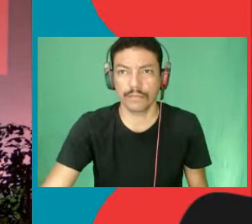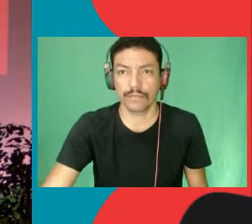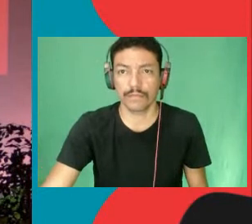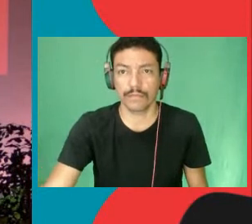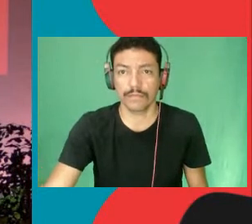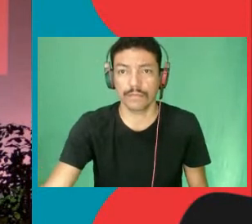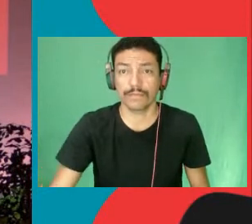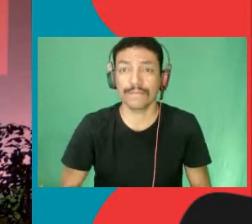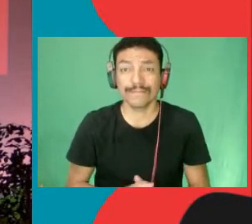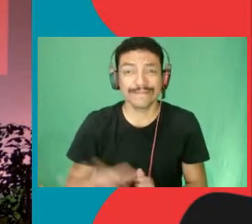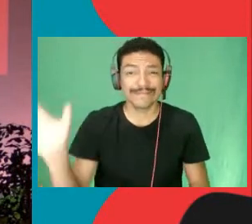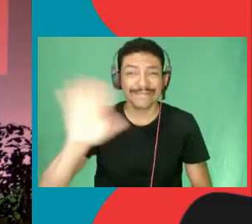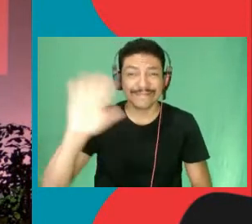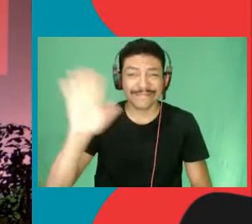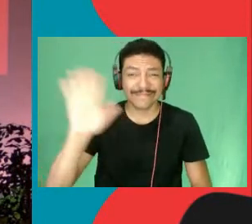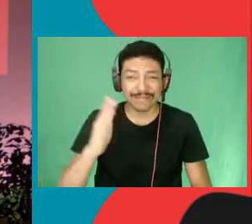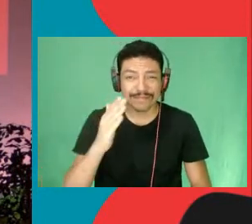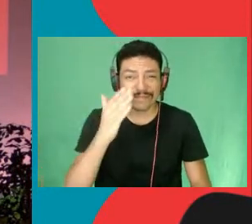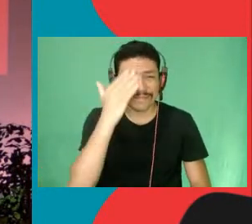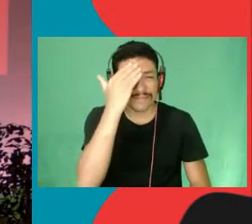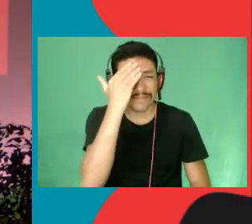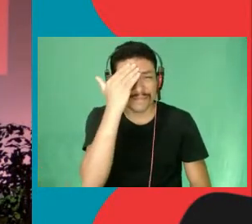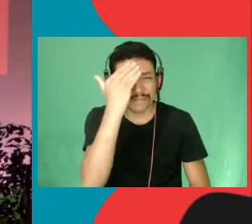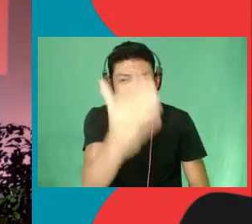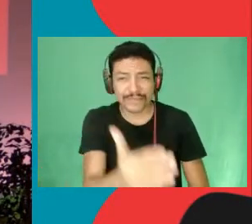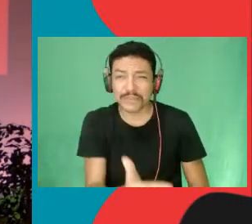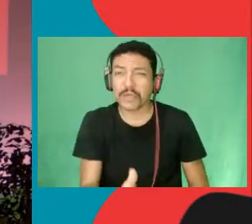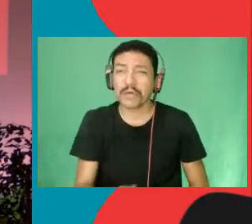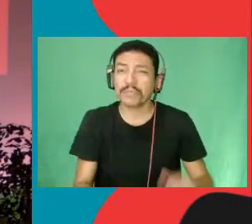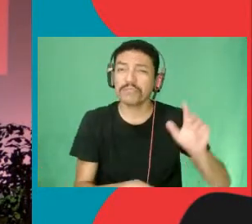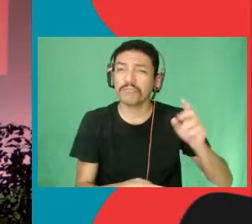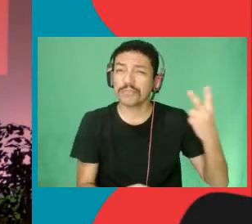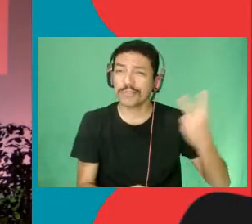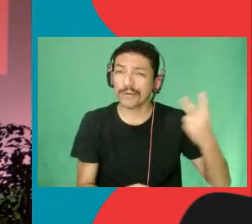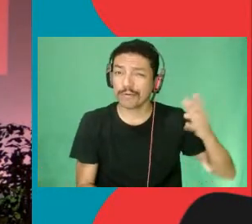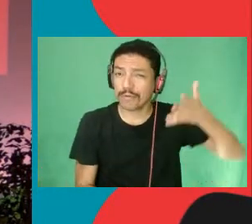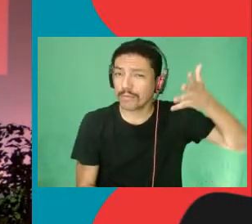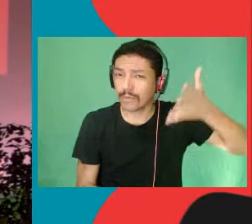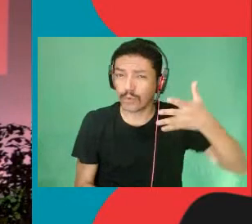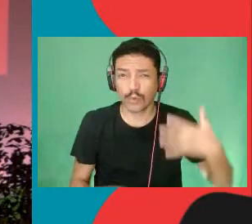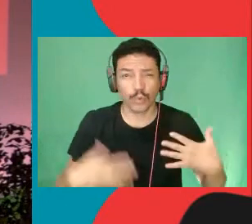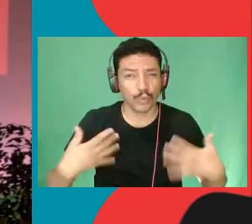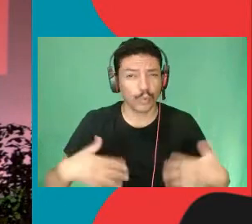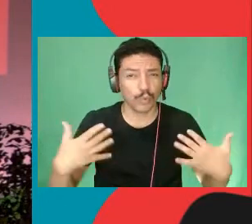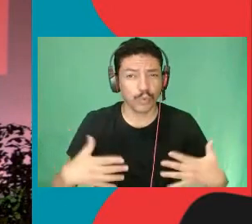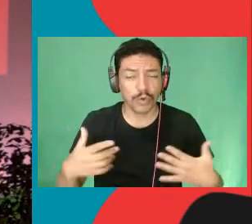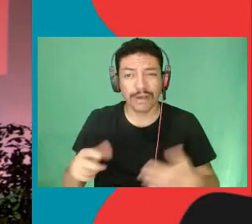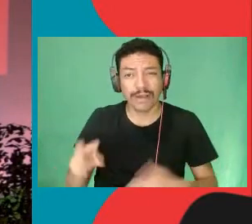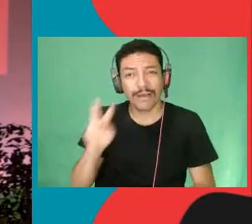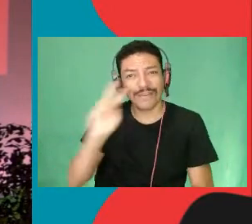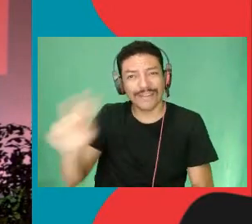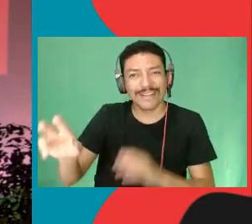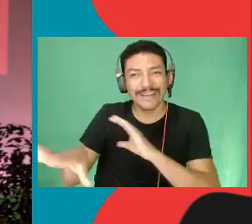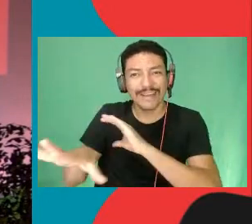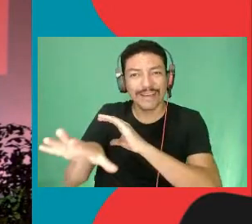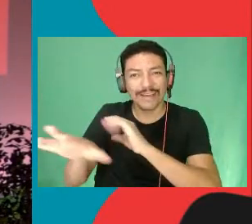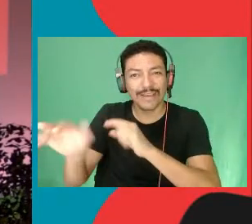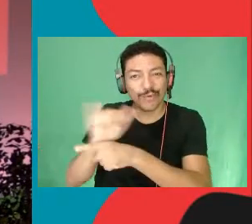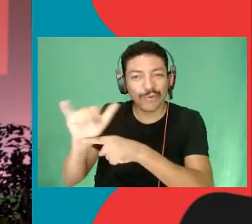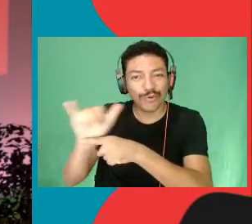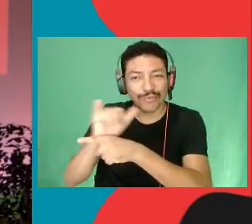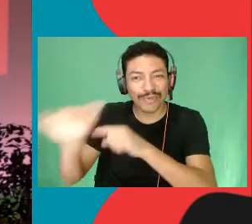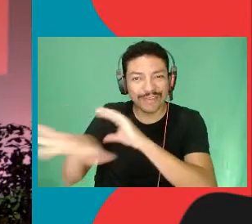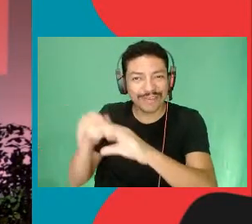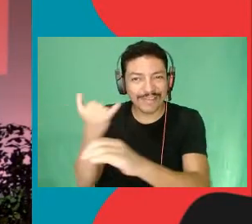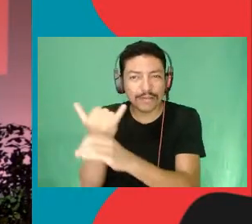agradecer a Val, essa mesa maravilhosa que foi aqui, a mesa 2. Estava escutando ali do fundo, né, papel do aliado, a importância de se